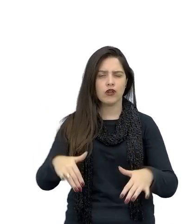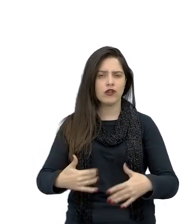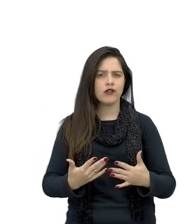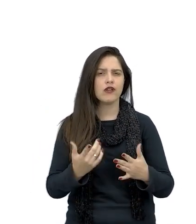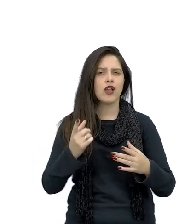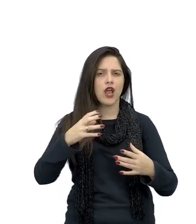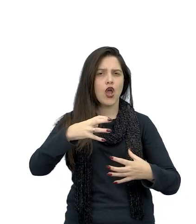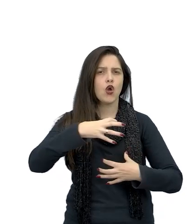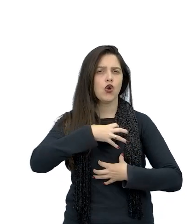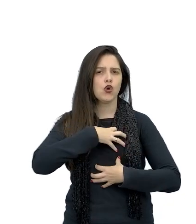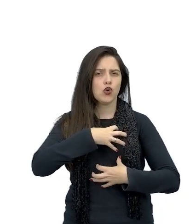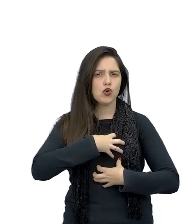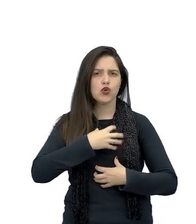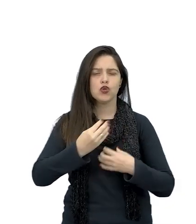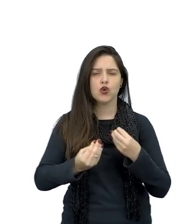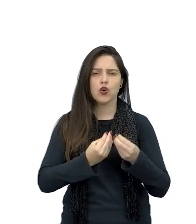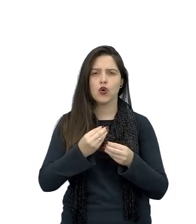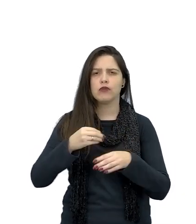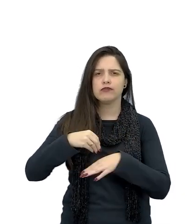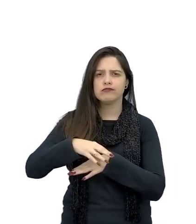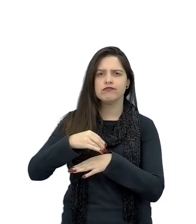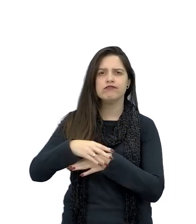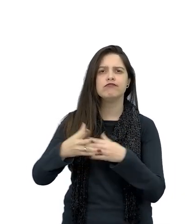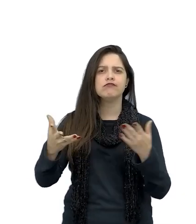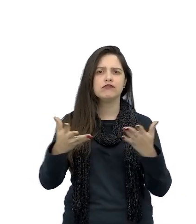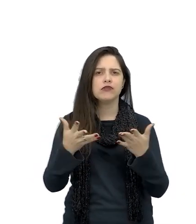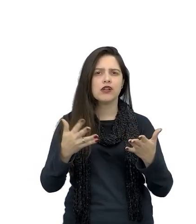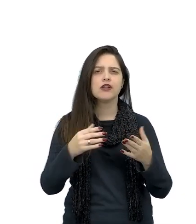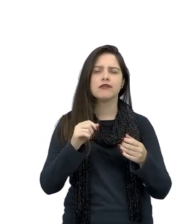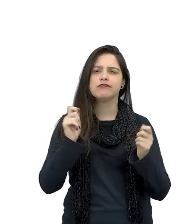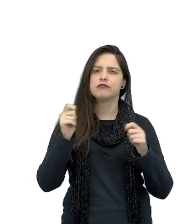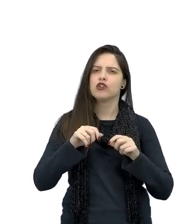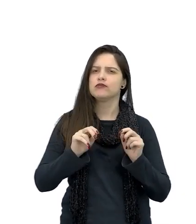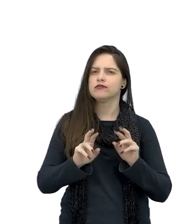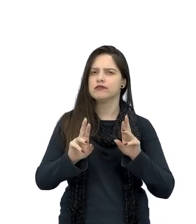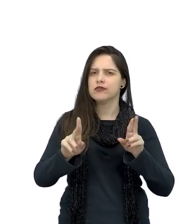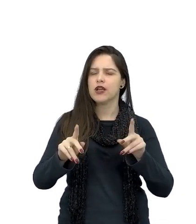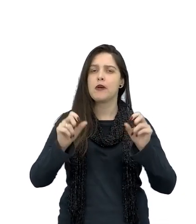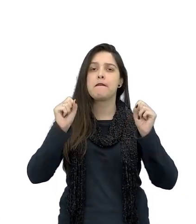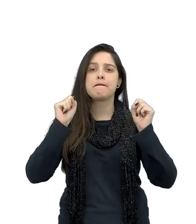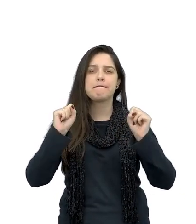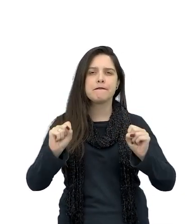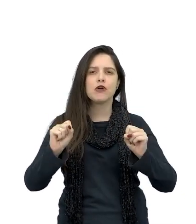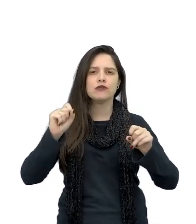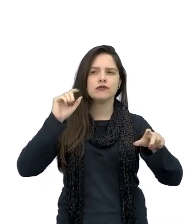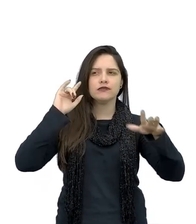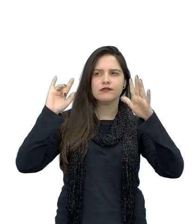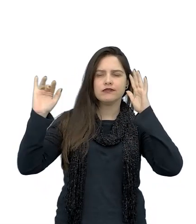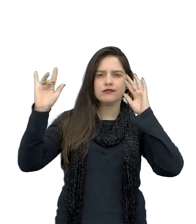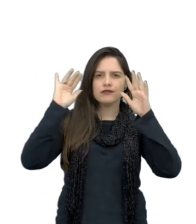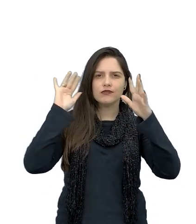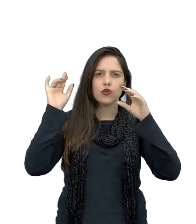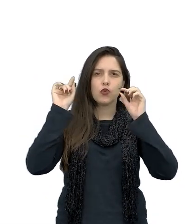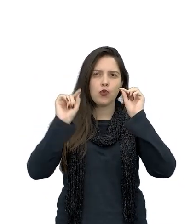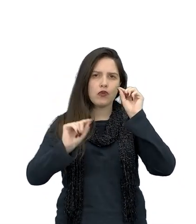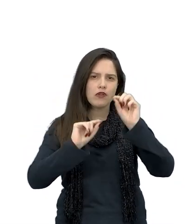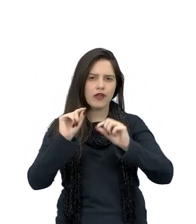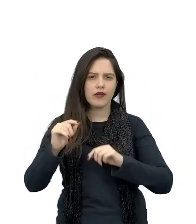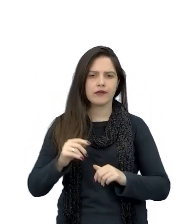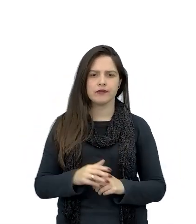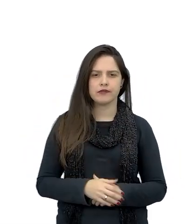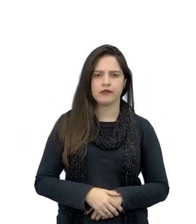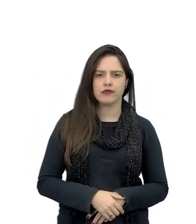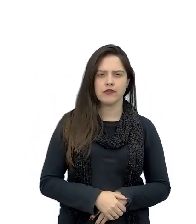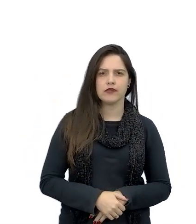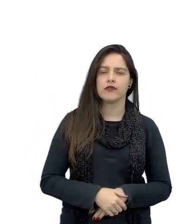e os sentidos que promovem fossem evidenciados e que pudesse refletir sobre eles. E